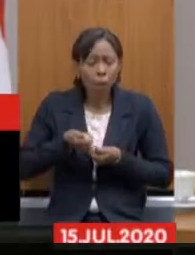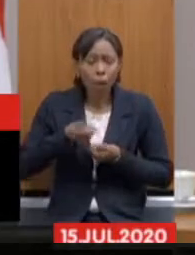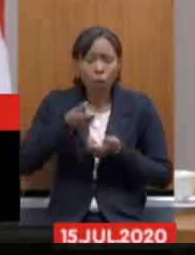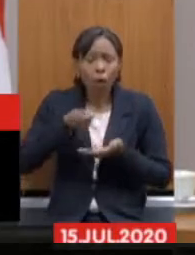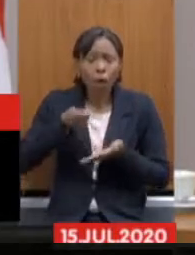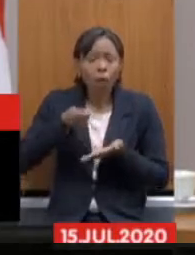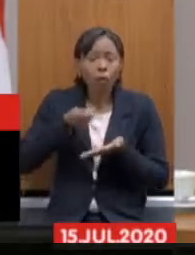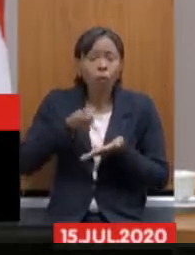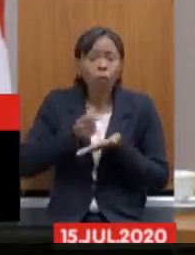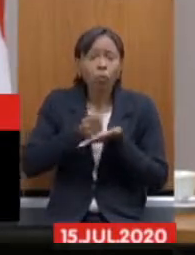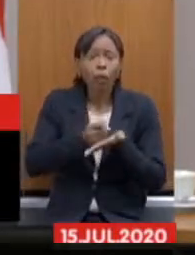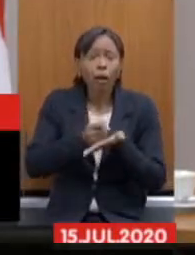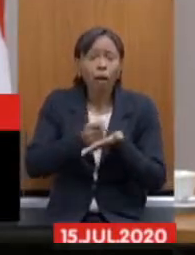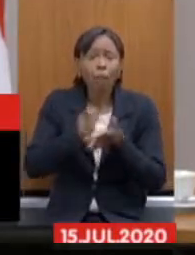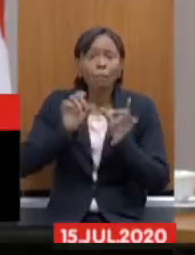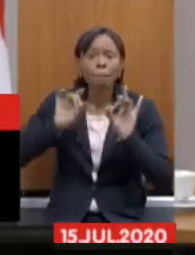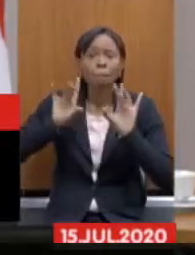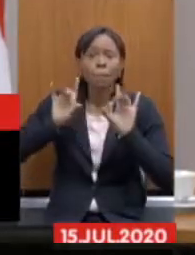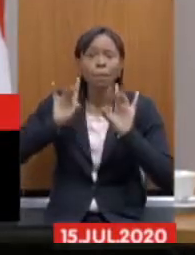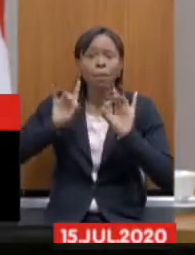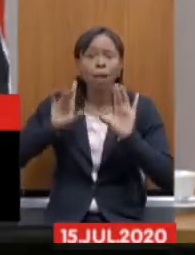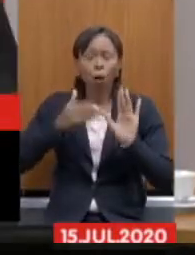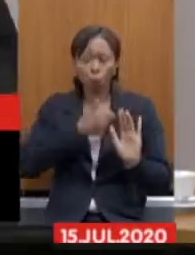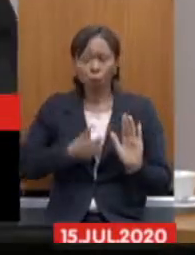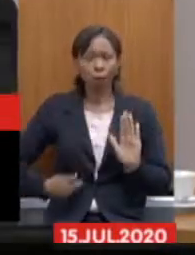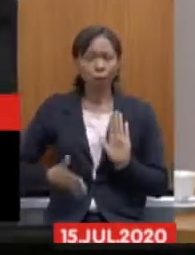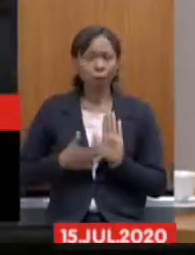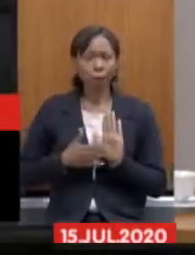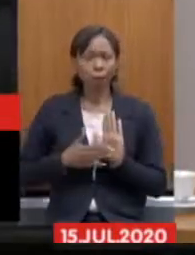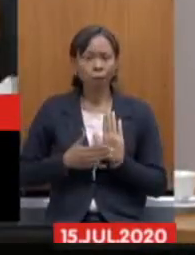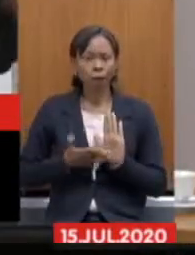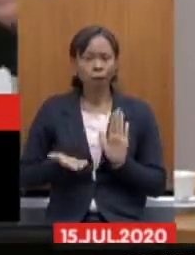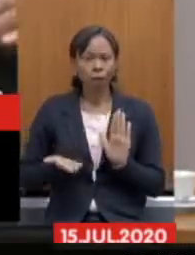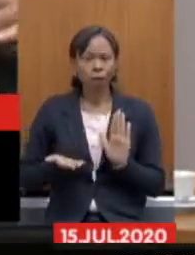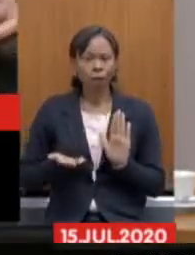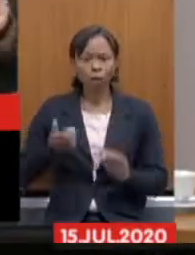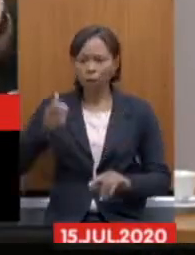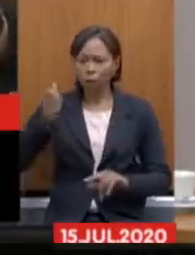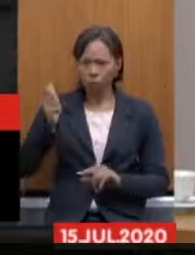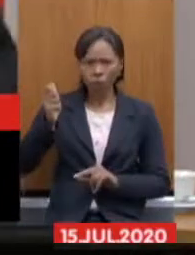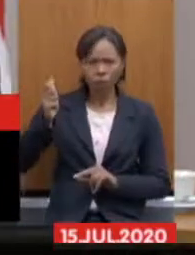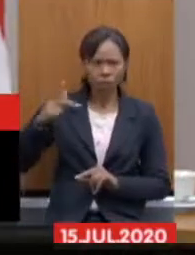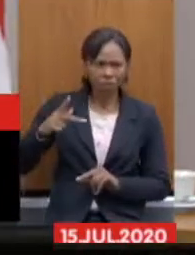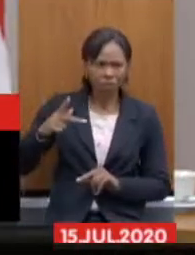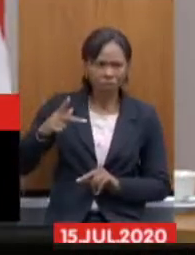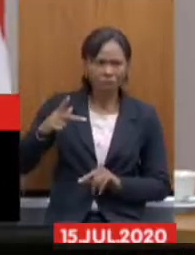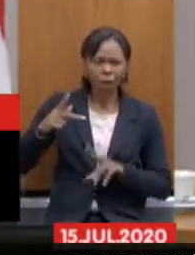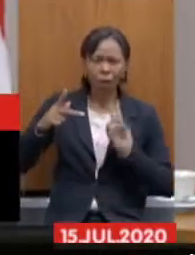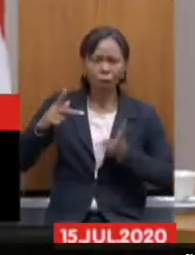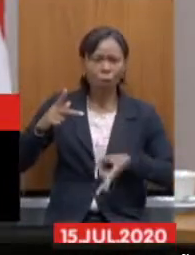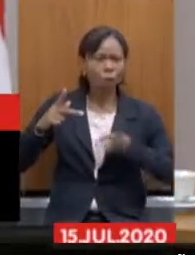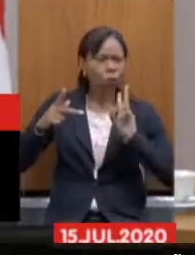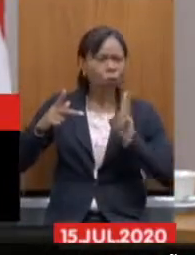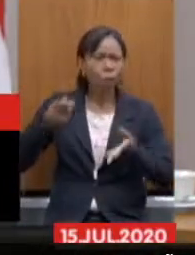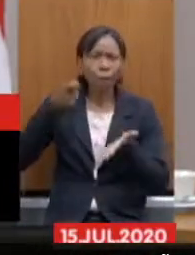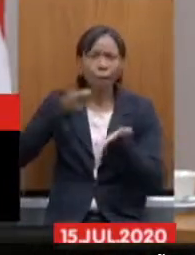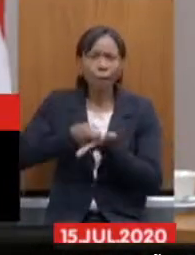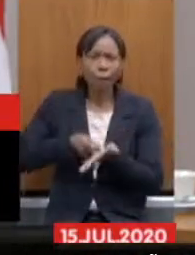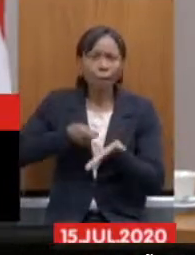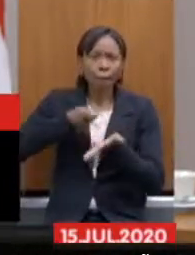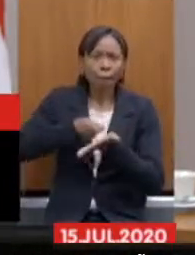governo e corre-se o risco do inativo passar o seu resto de vida pagando algo que ele não